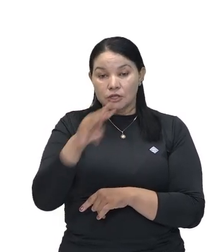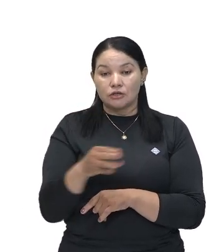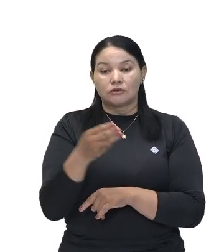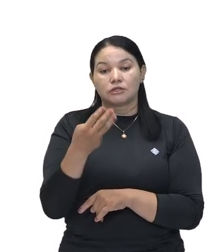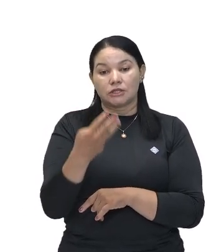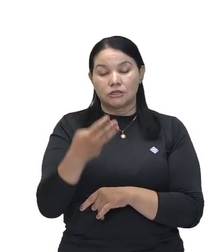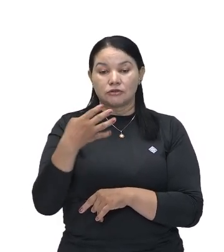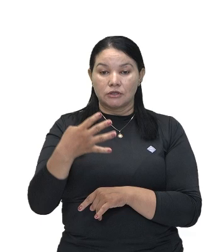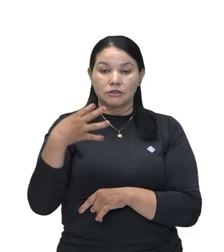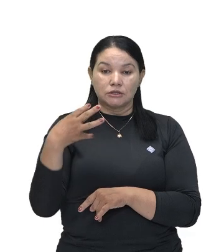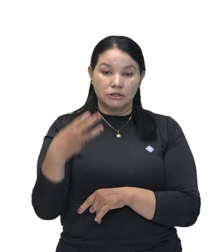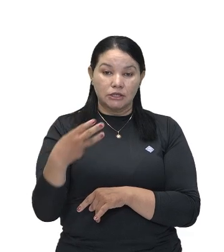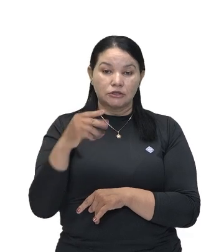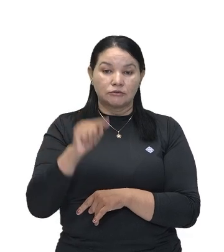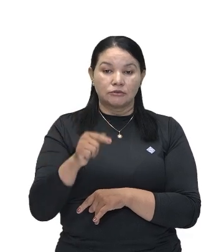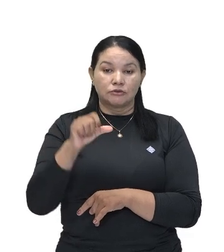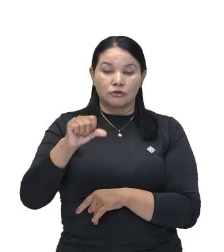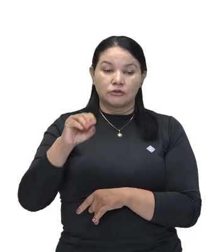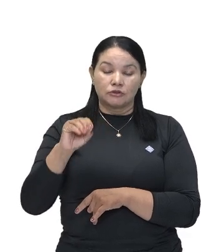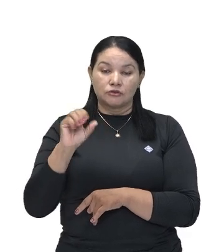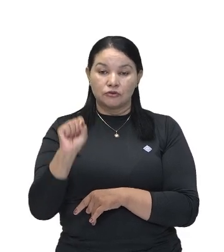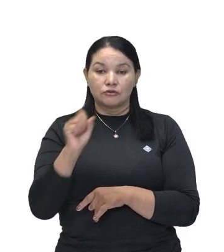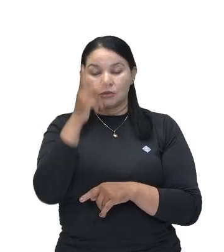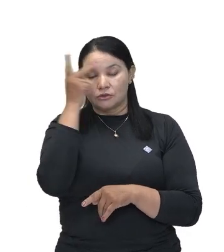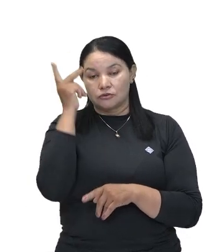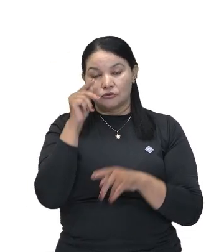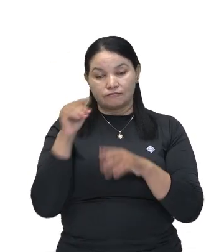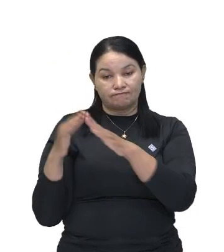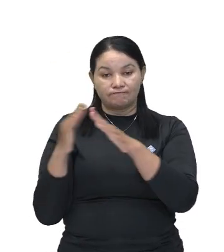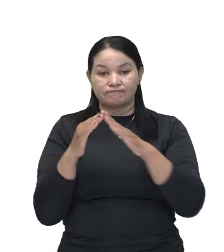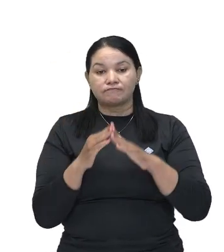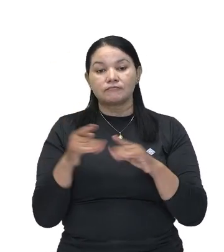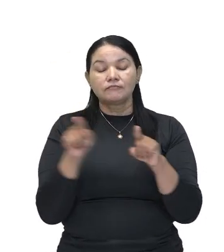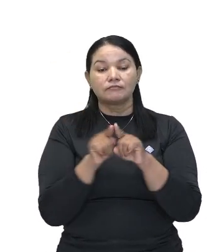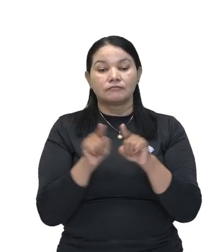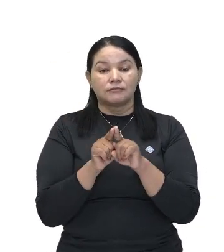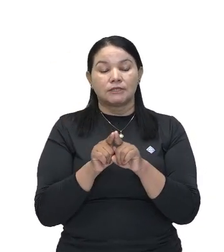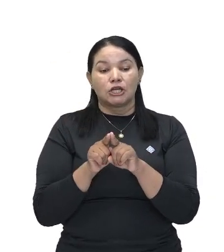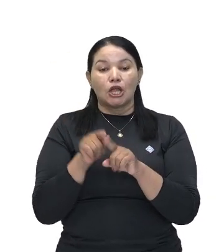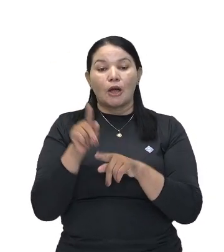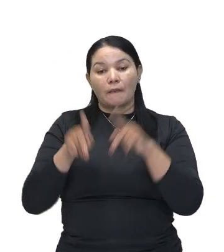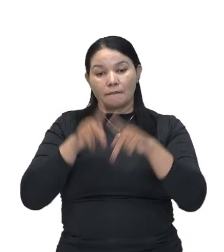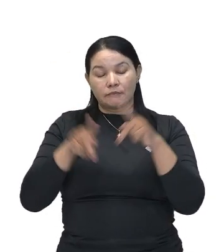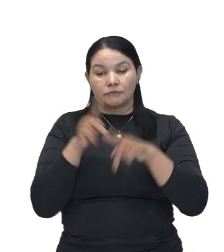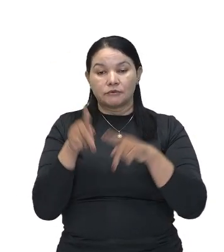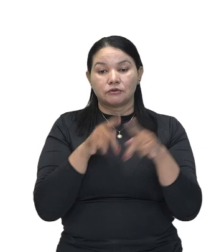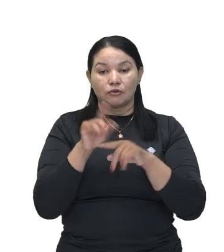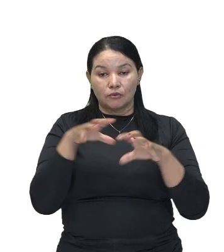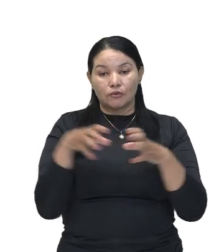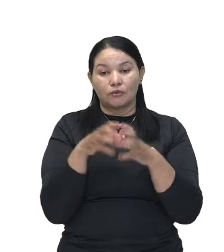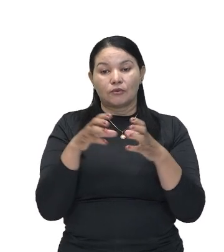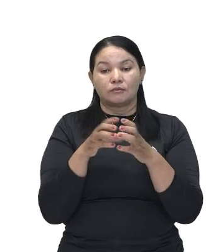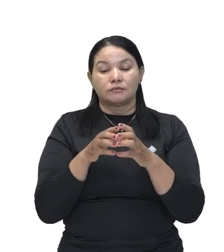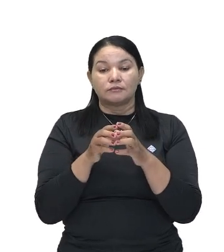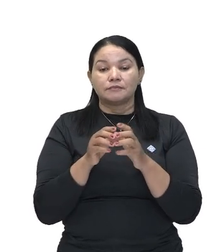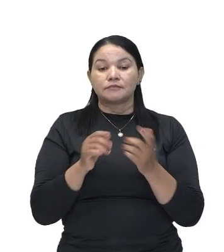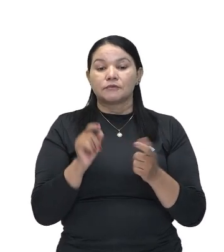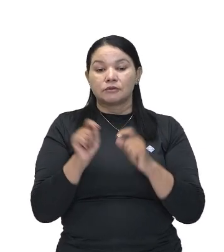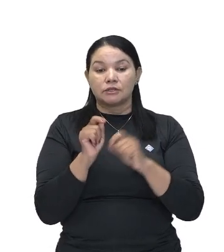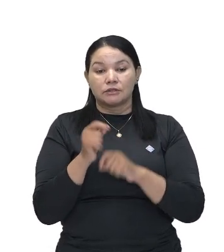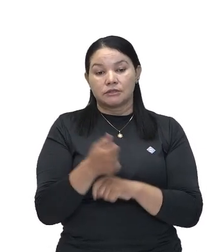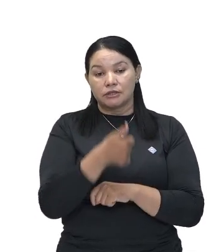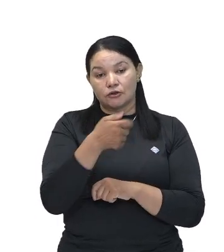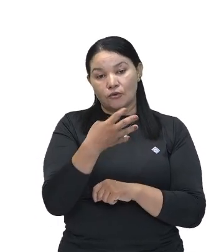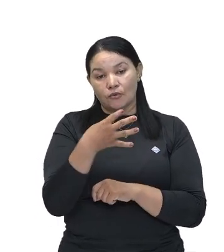2.343.908 moradores. Então, a população paraguaia que integra as etnias originárias é de